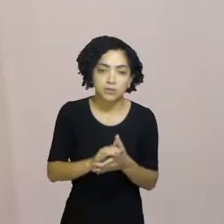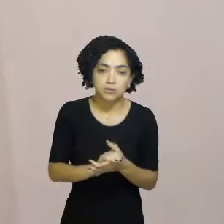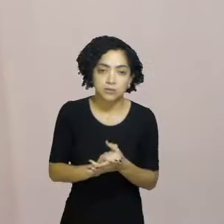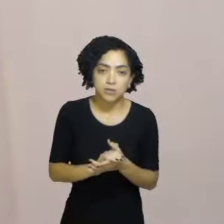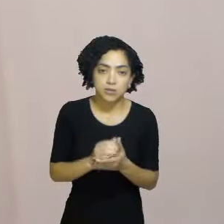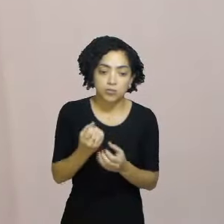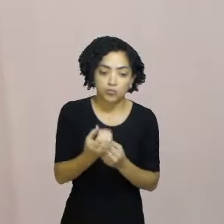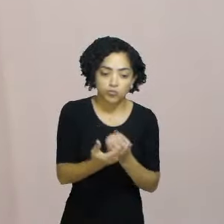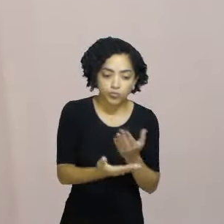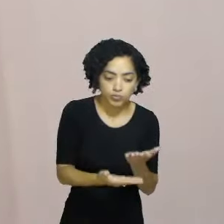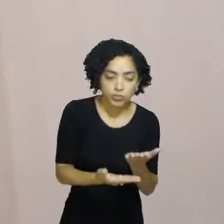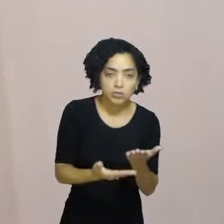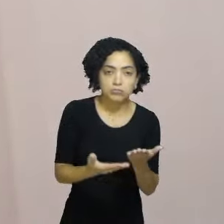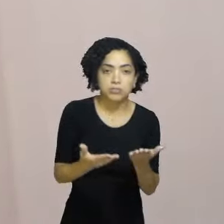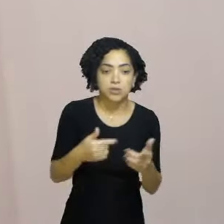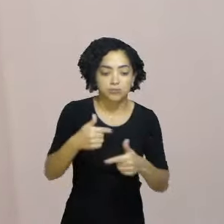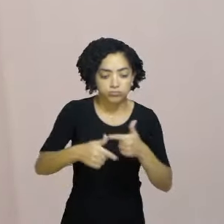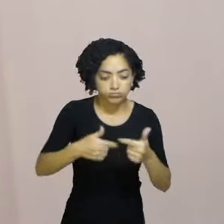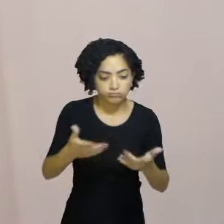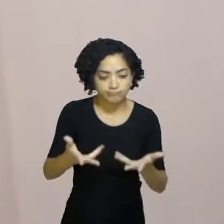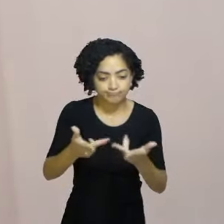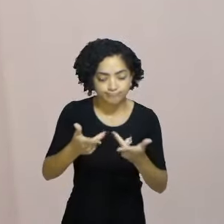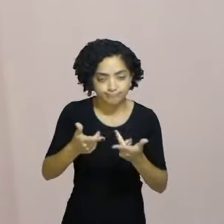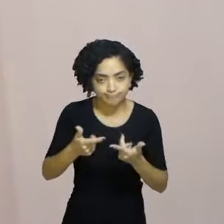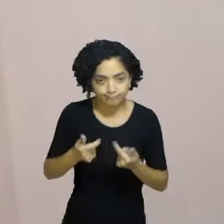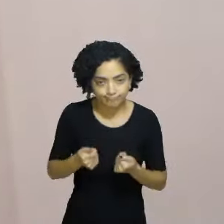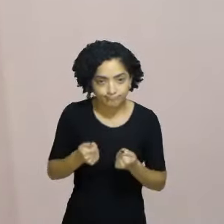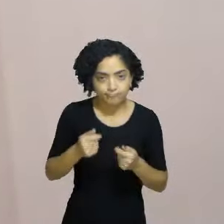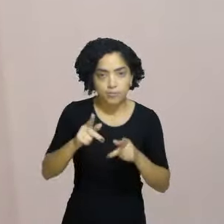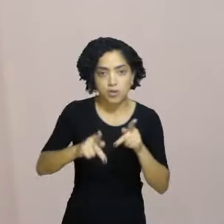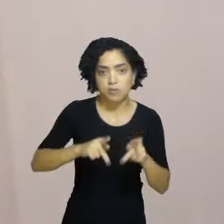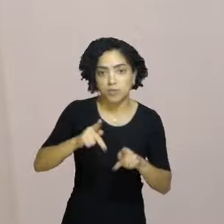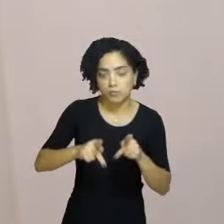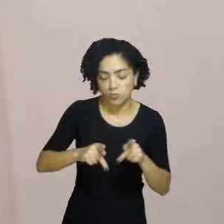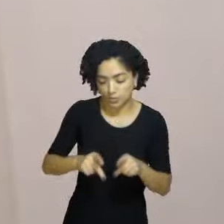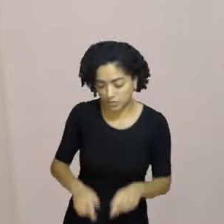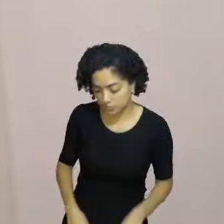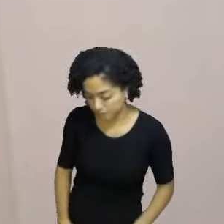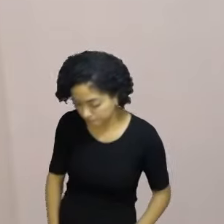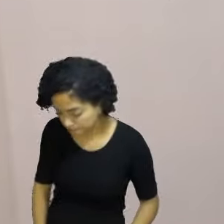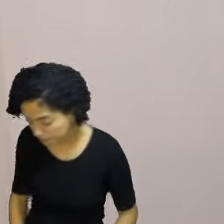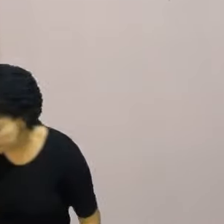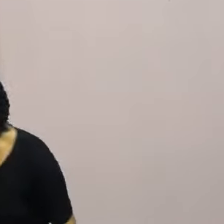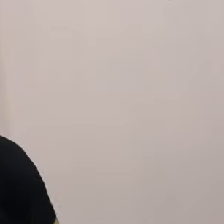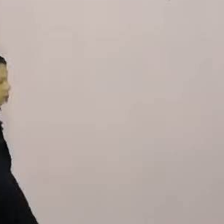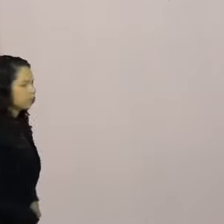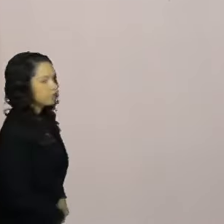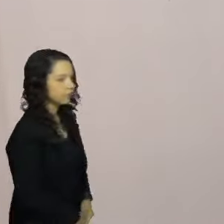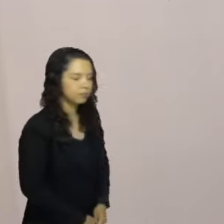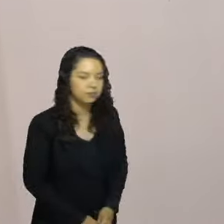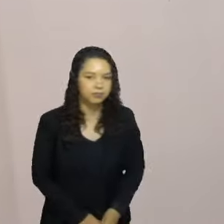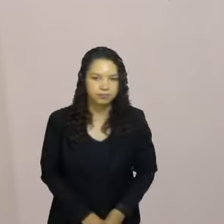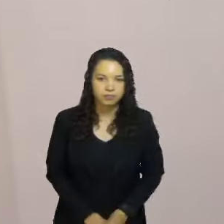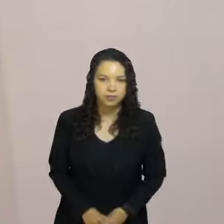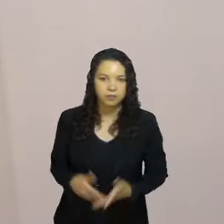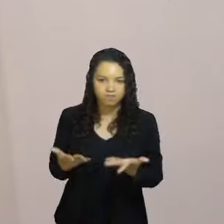entregarmos um serviço de qualidade para a nossa população. É uma novela que se